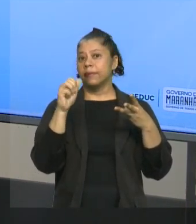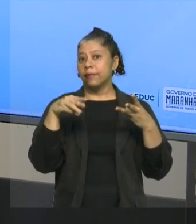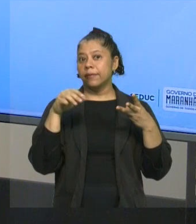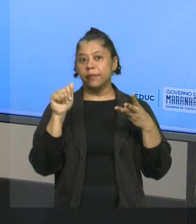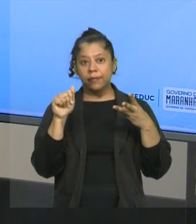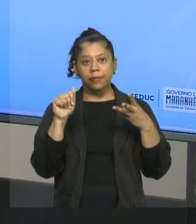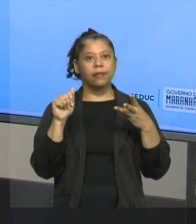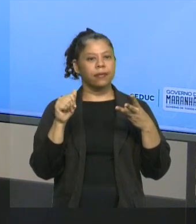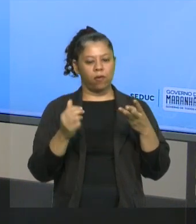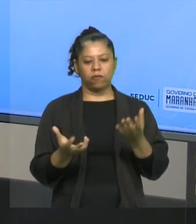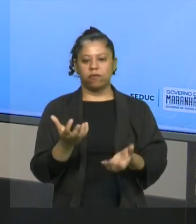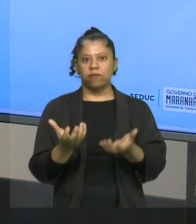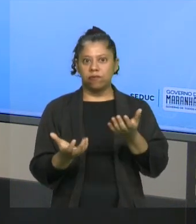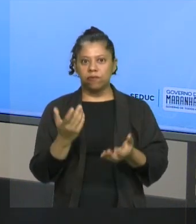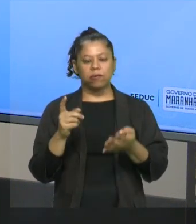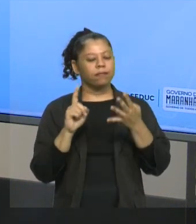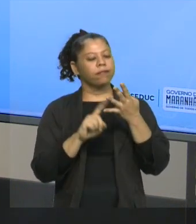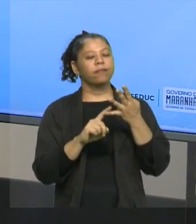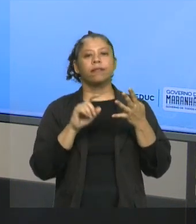dessas palavras nomeia?